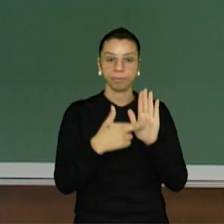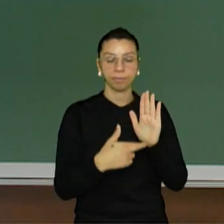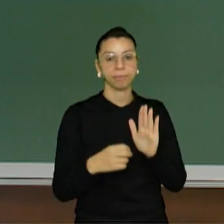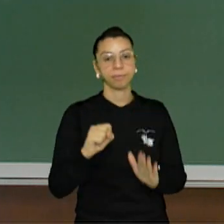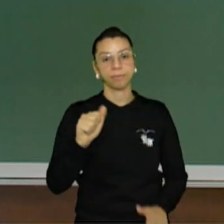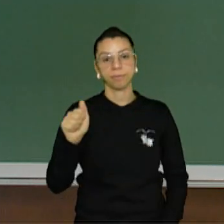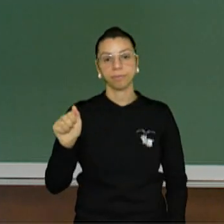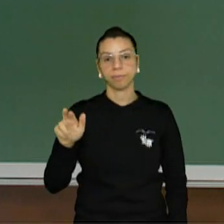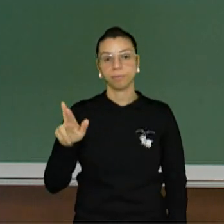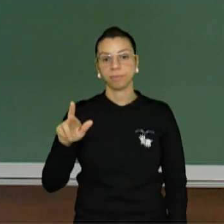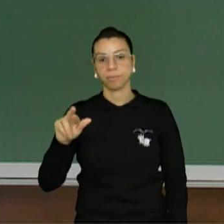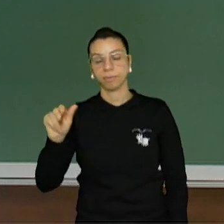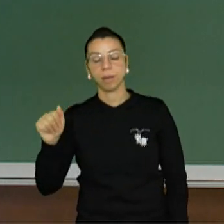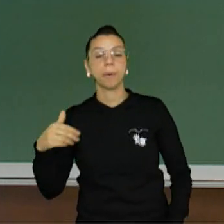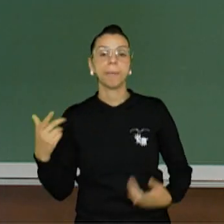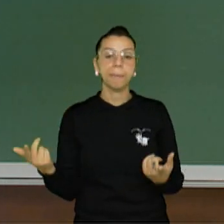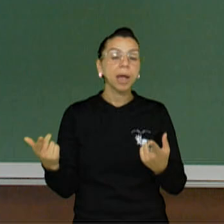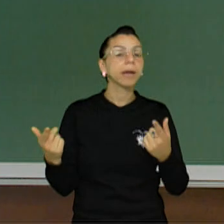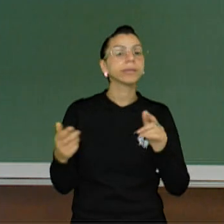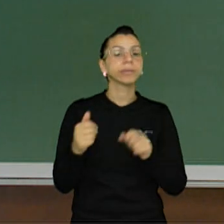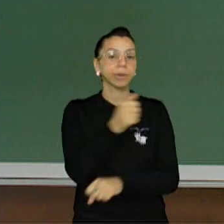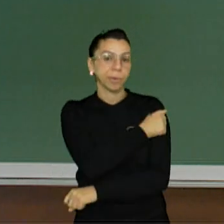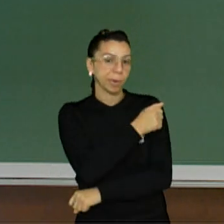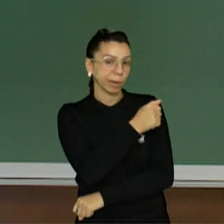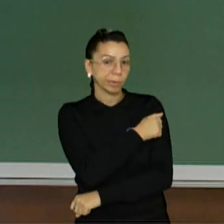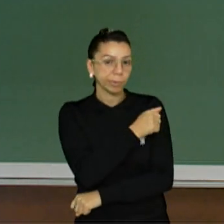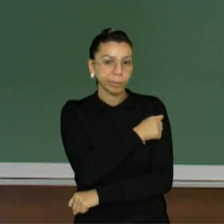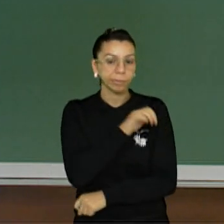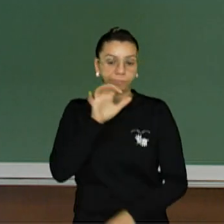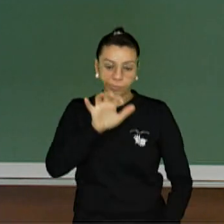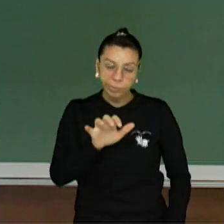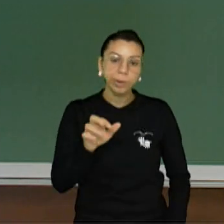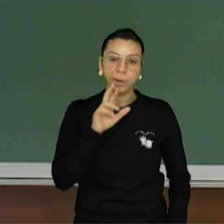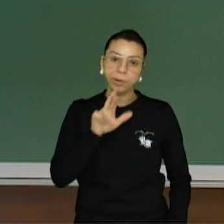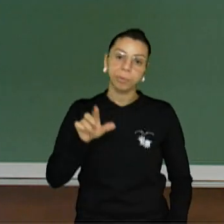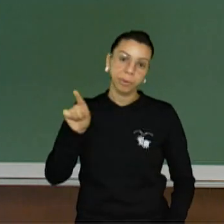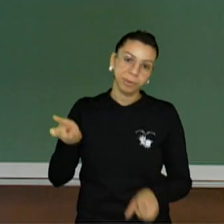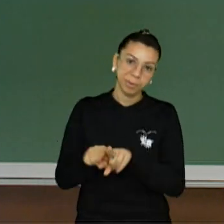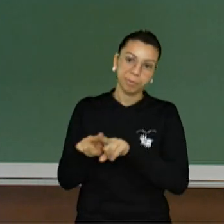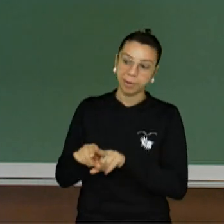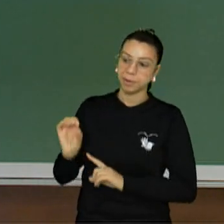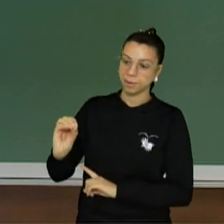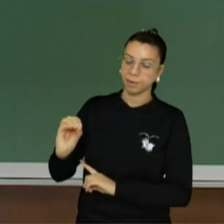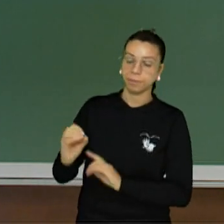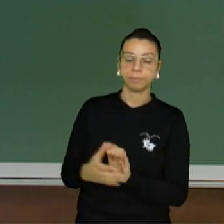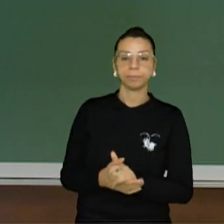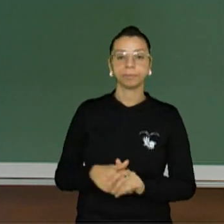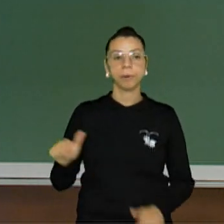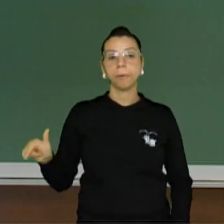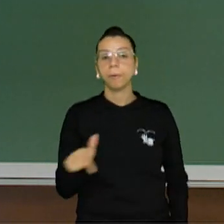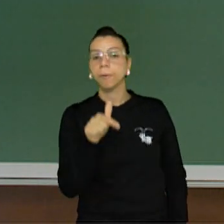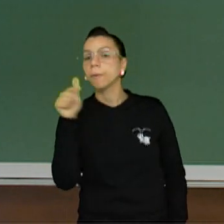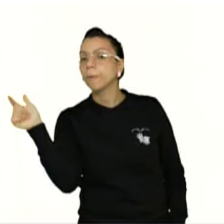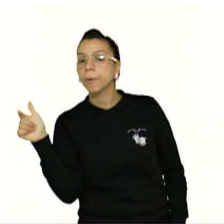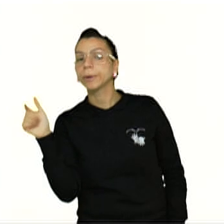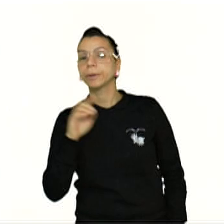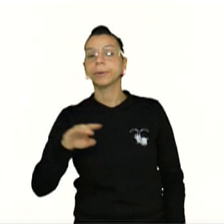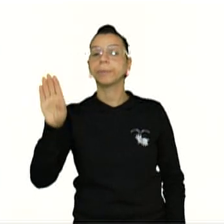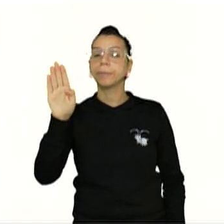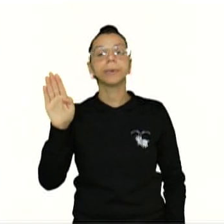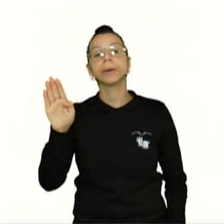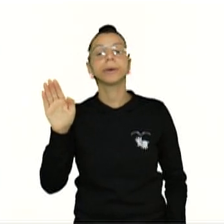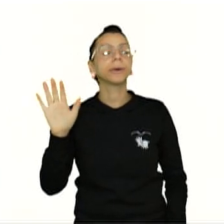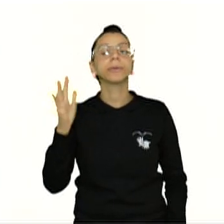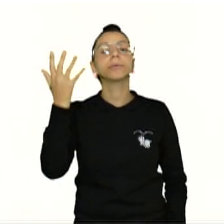Sarros. Mas se o aluno fez isso, era para ter dado zero. Na próxima, o que acontece na próxima, tá?